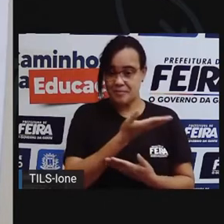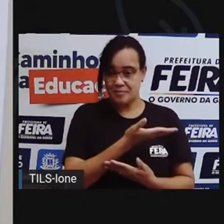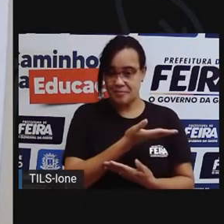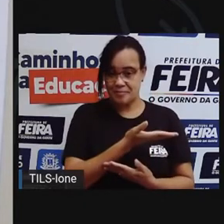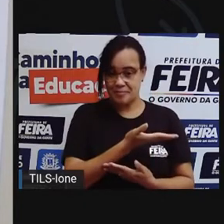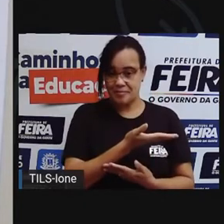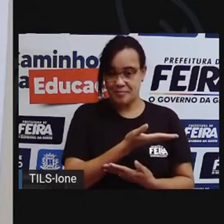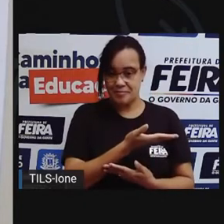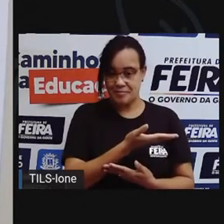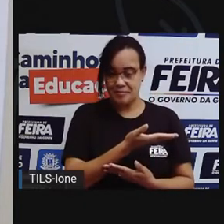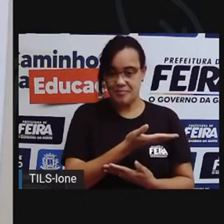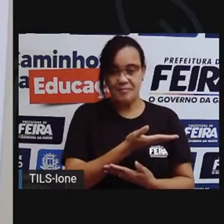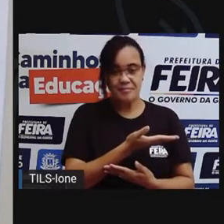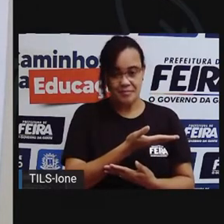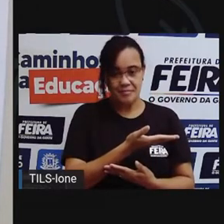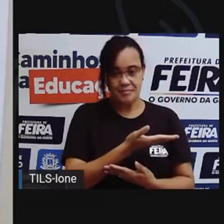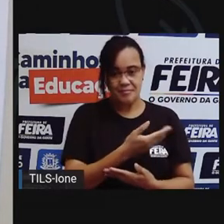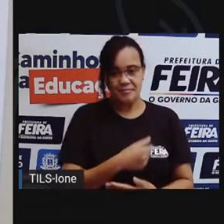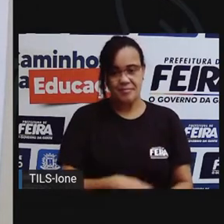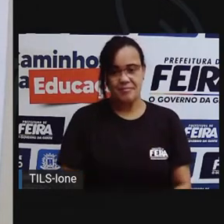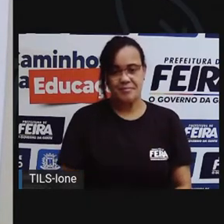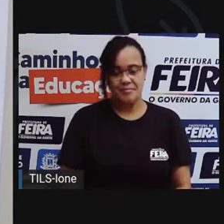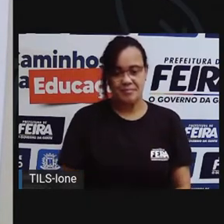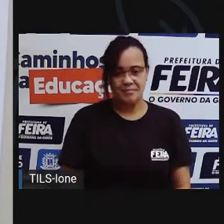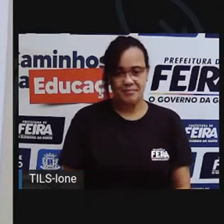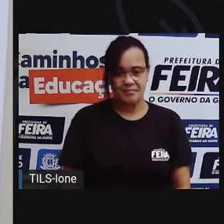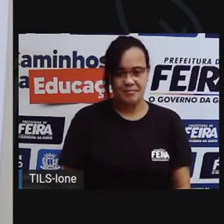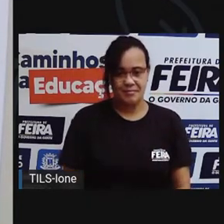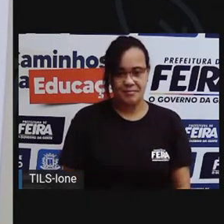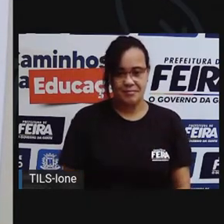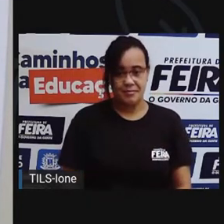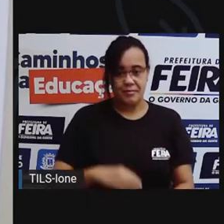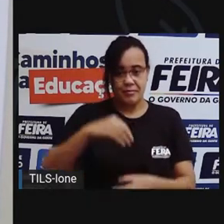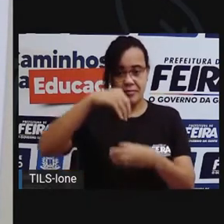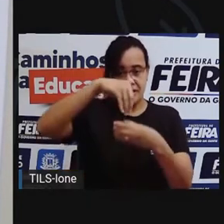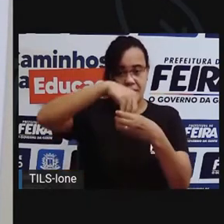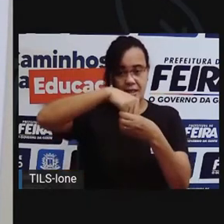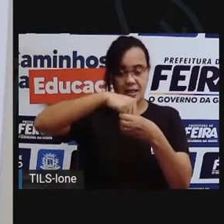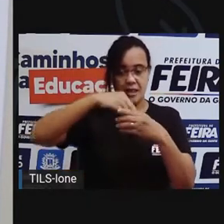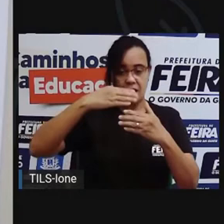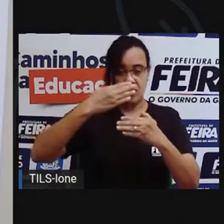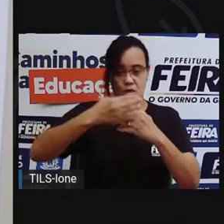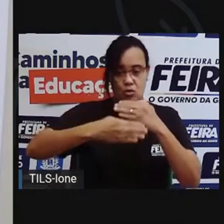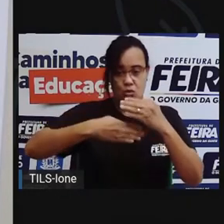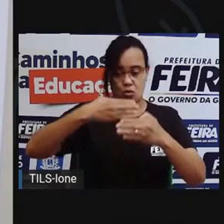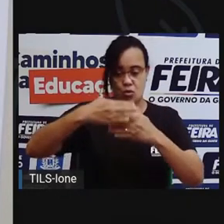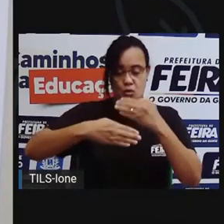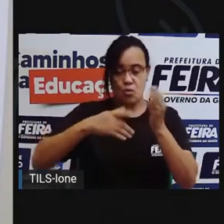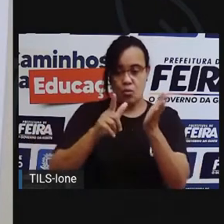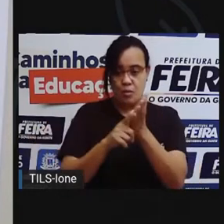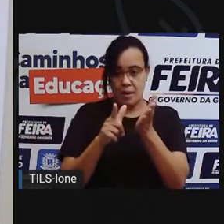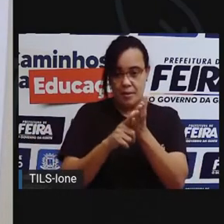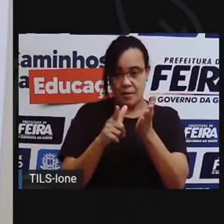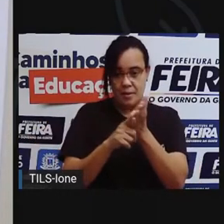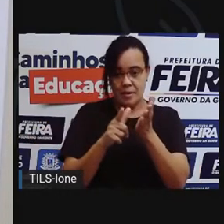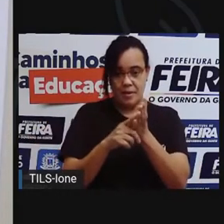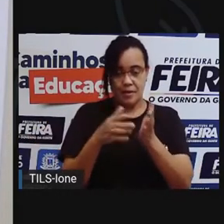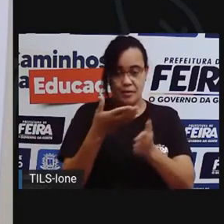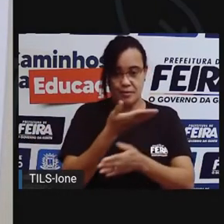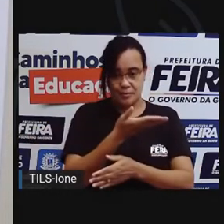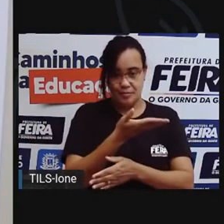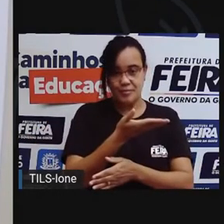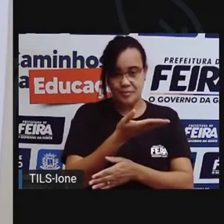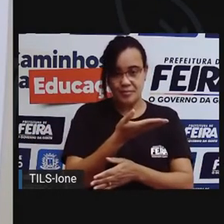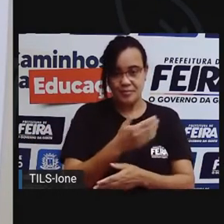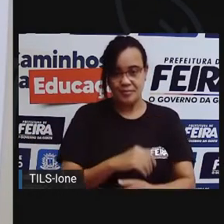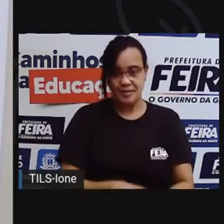vou passar essa cola aqui dentro do meu rolinho. Então, cuidado na hora de colar,